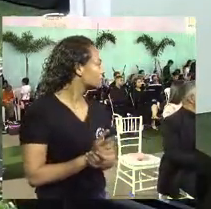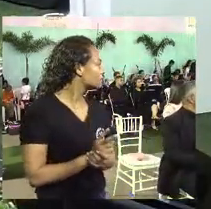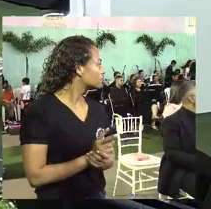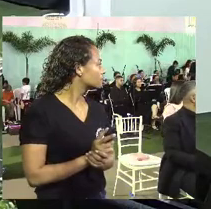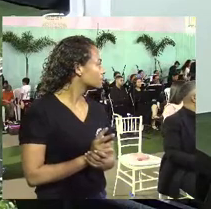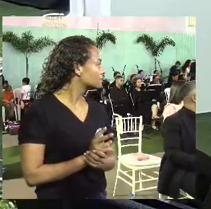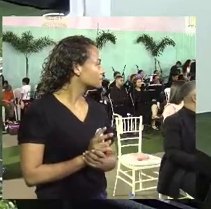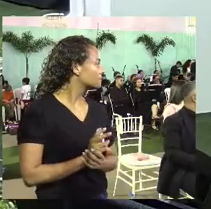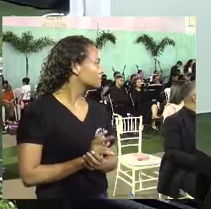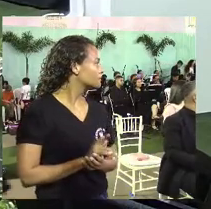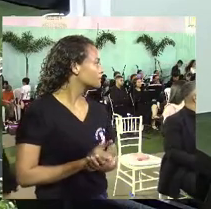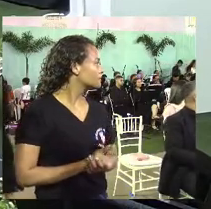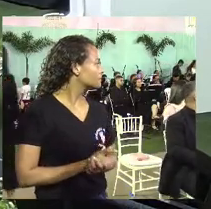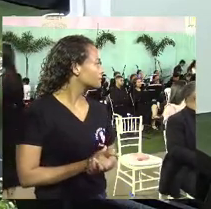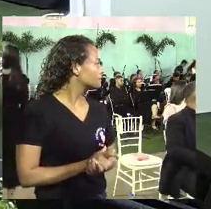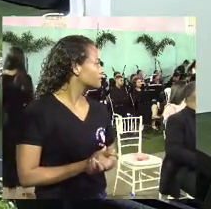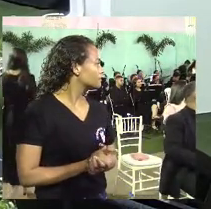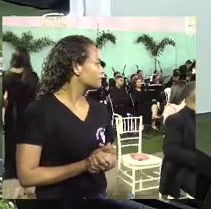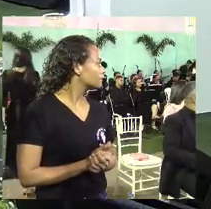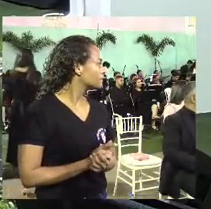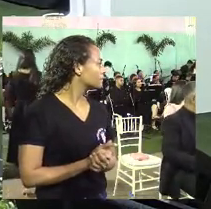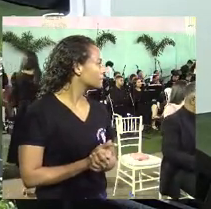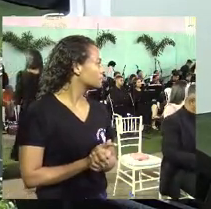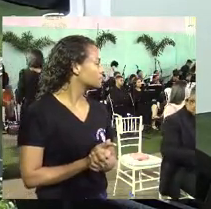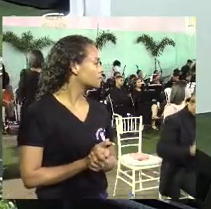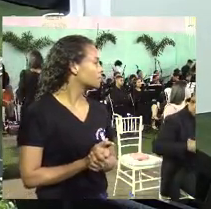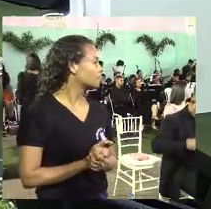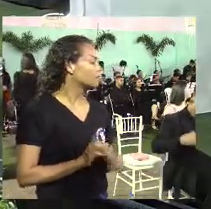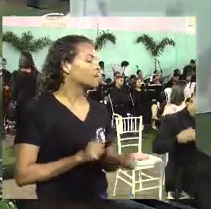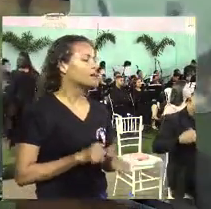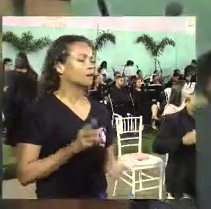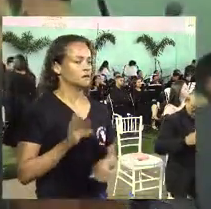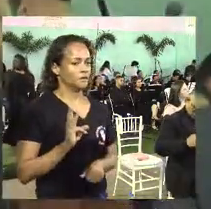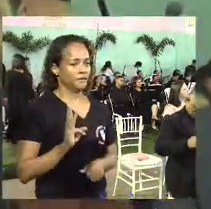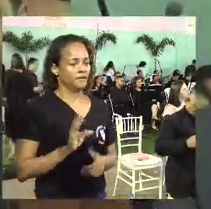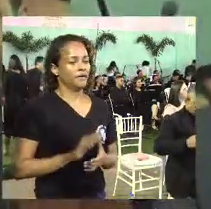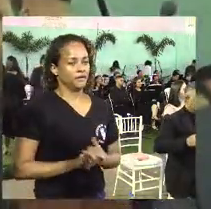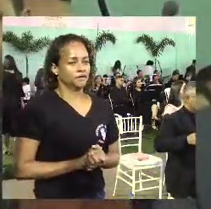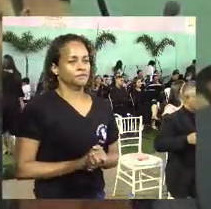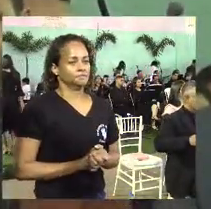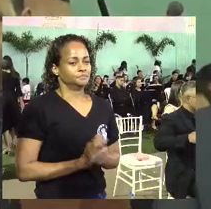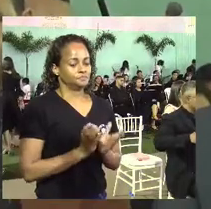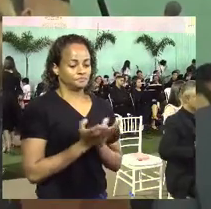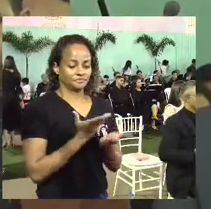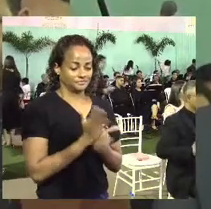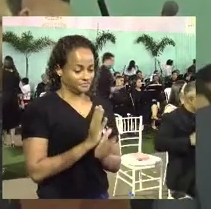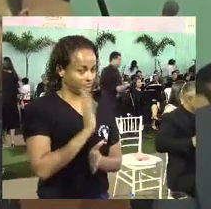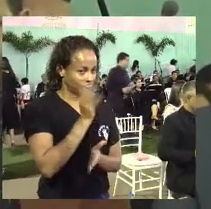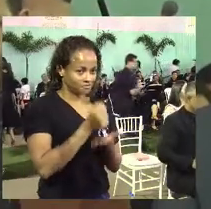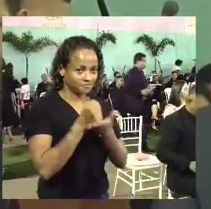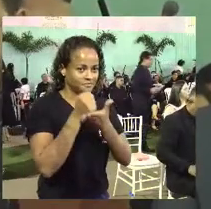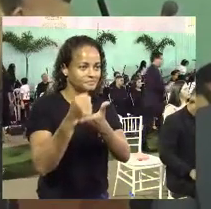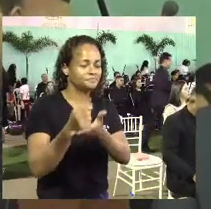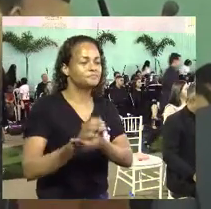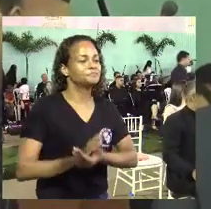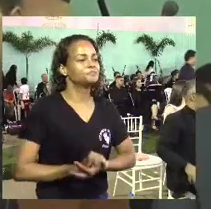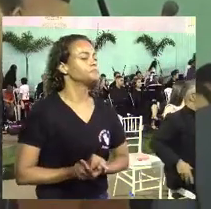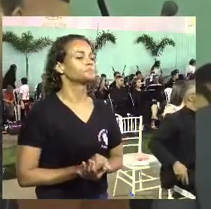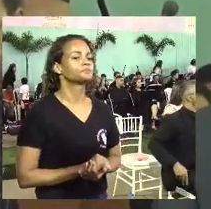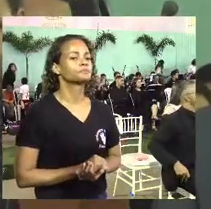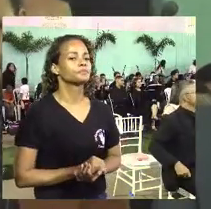não três é faz o culto Gilson já fica no jeito tá carro pronto